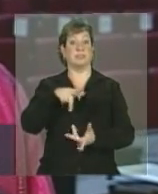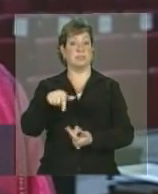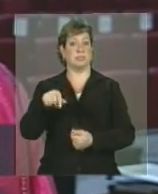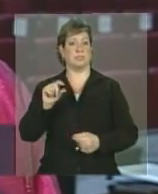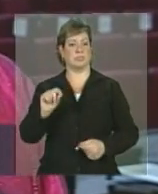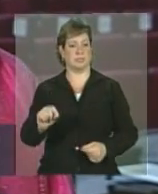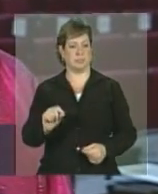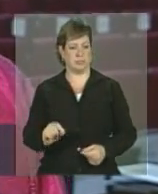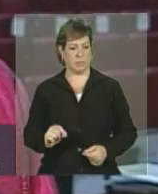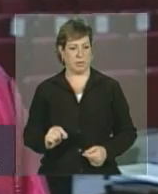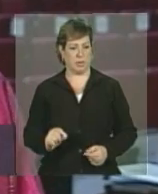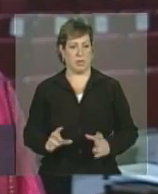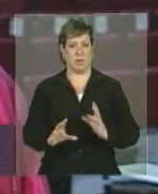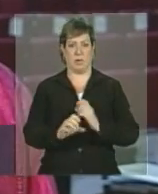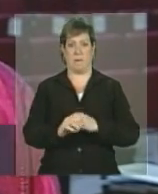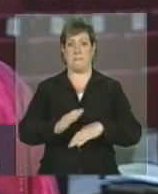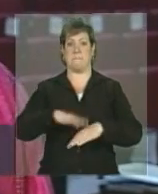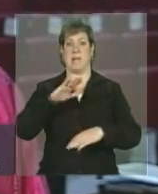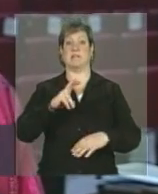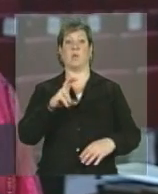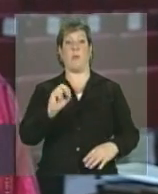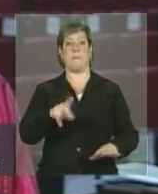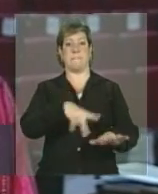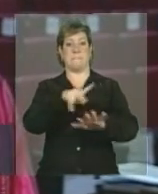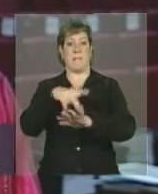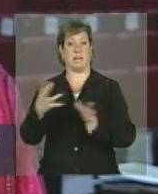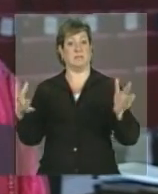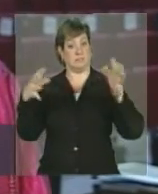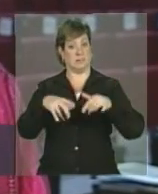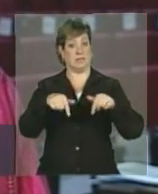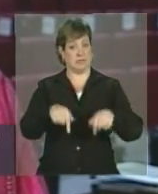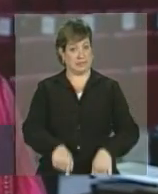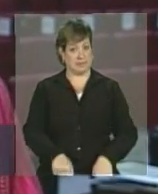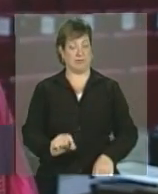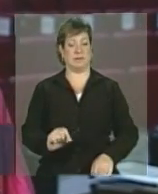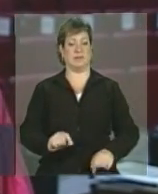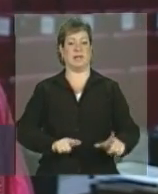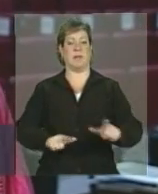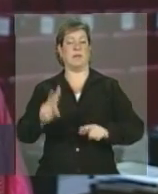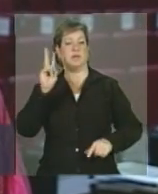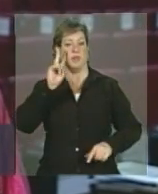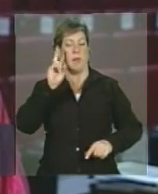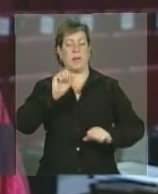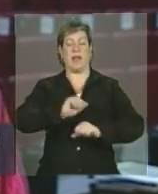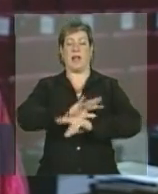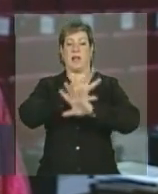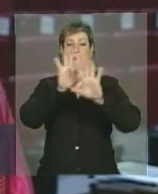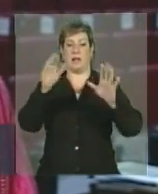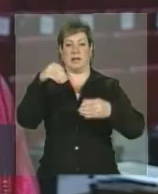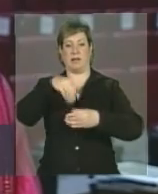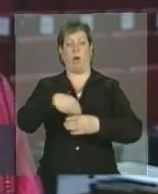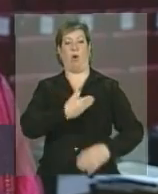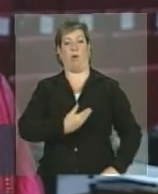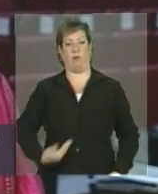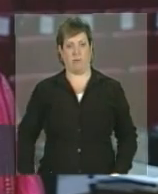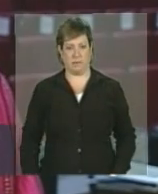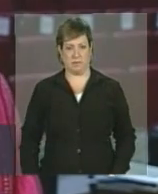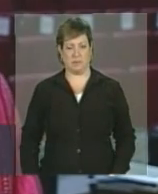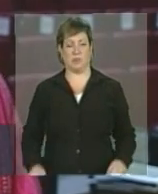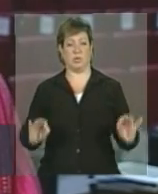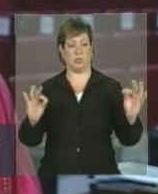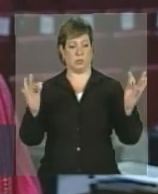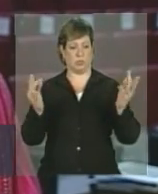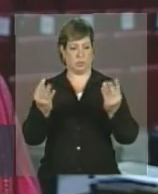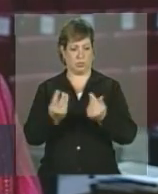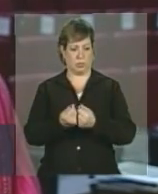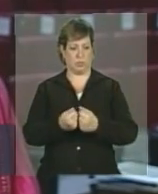cima de 50 que estão aqui, de trabalhar o tema de transparência no governo. Todos eles têm